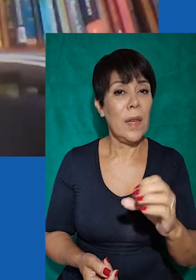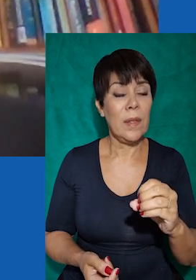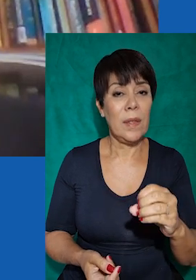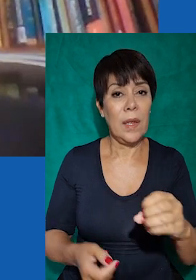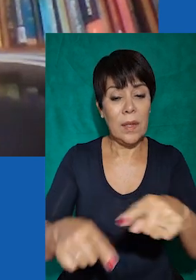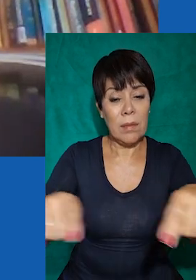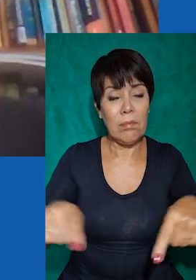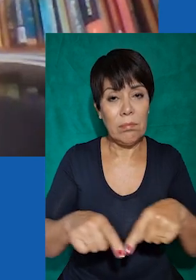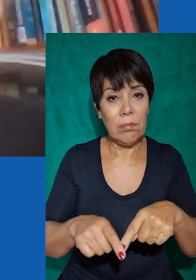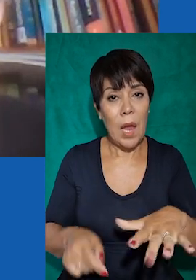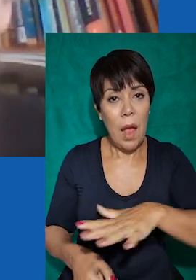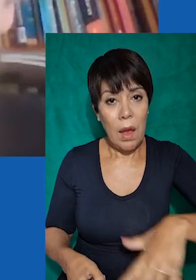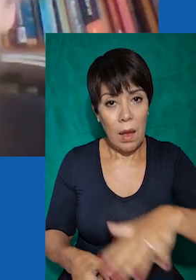indígenas.